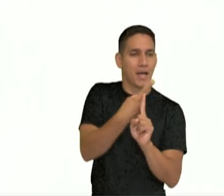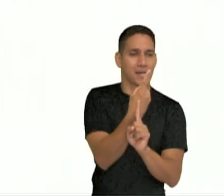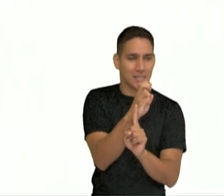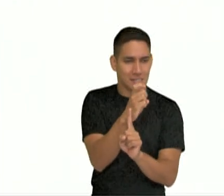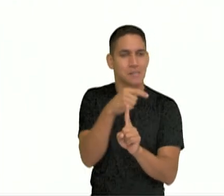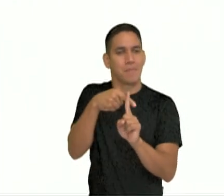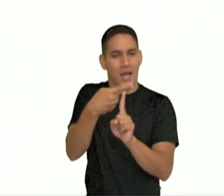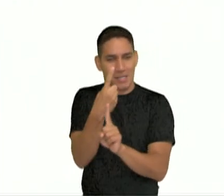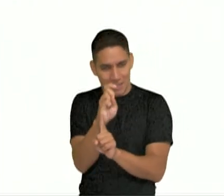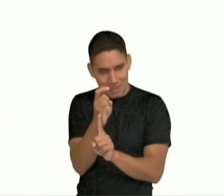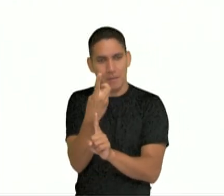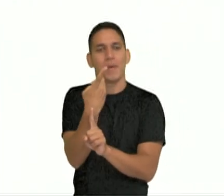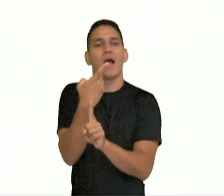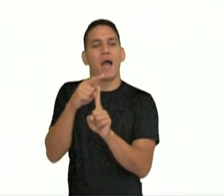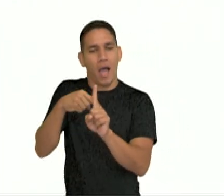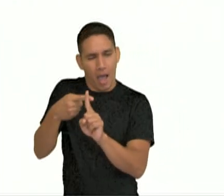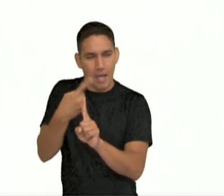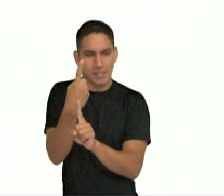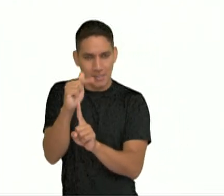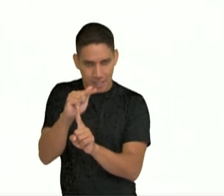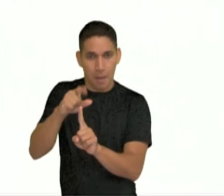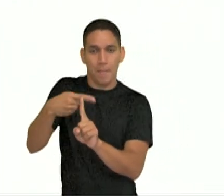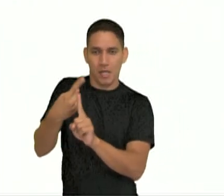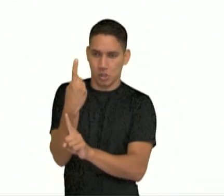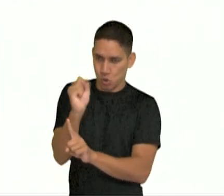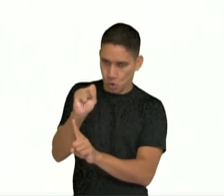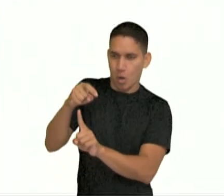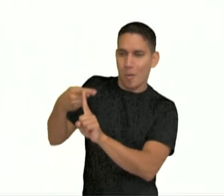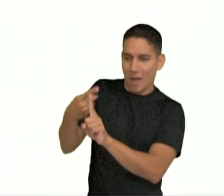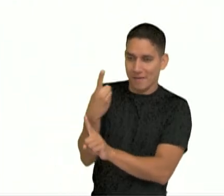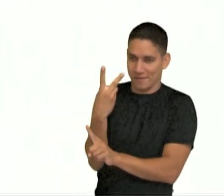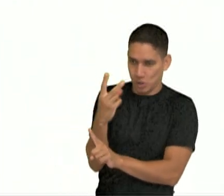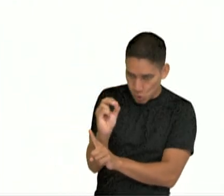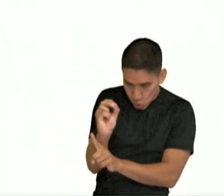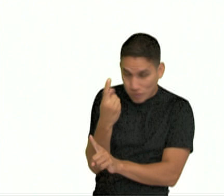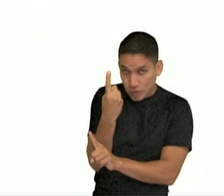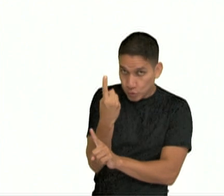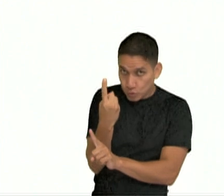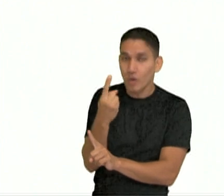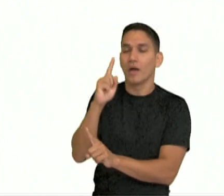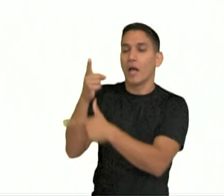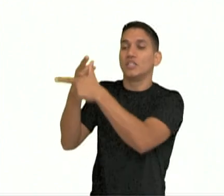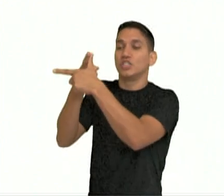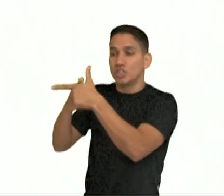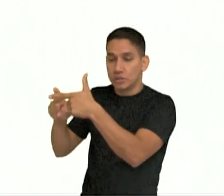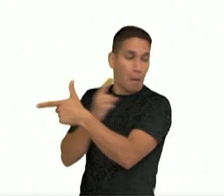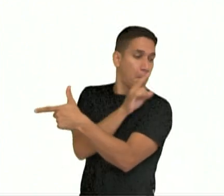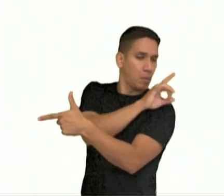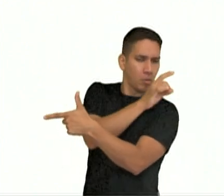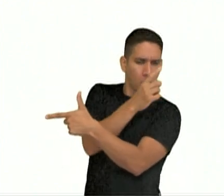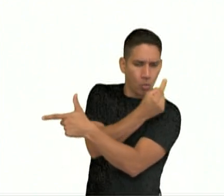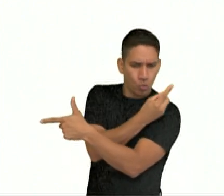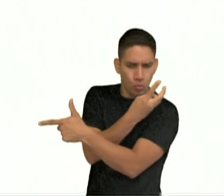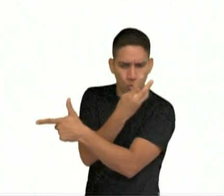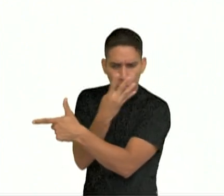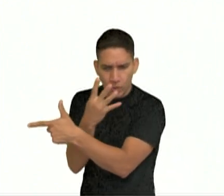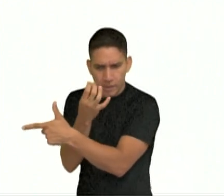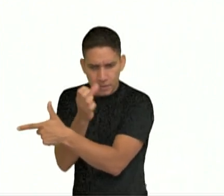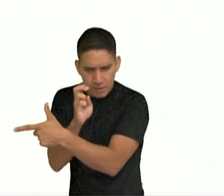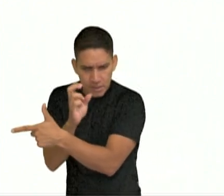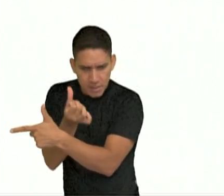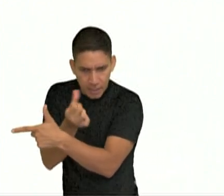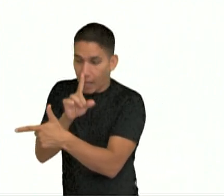mais 17 mais 18 mais 21. São 6 fotos, então foi dividido por 6, fazendo a soma